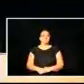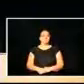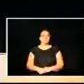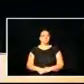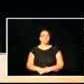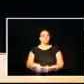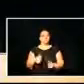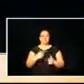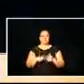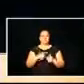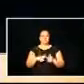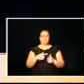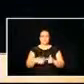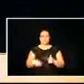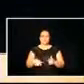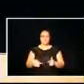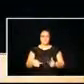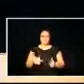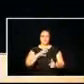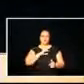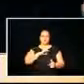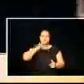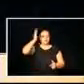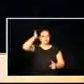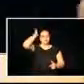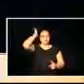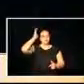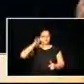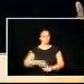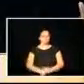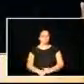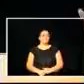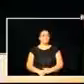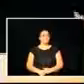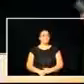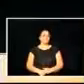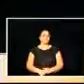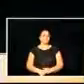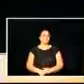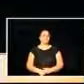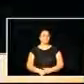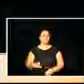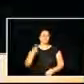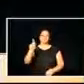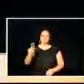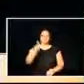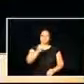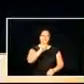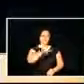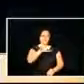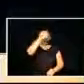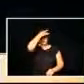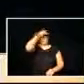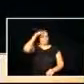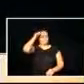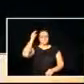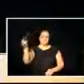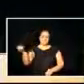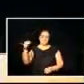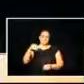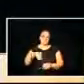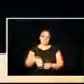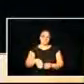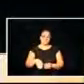da administração pública do Municipal Taubaté, que a cada governo que chega, ele tem que corrigir as falhas do outro por falta de um